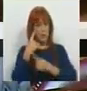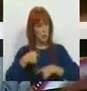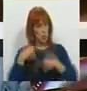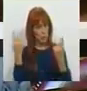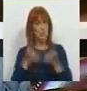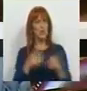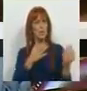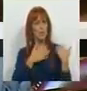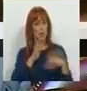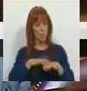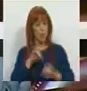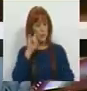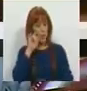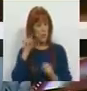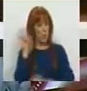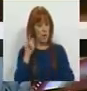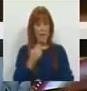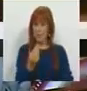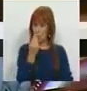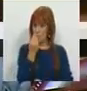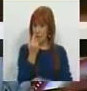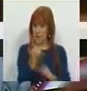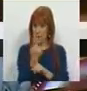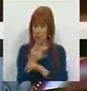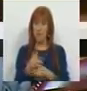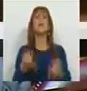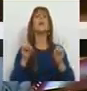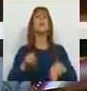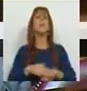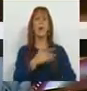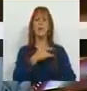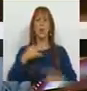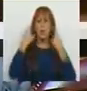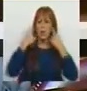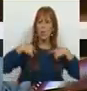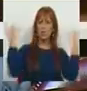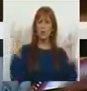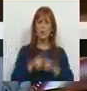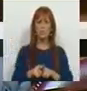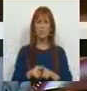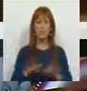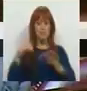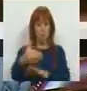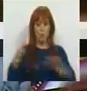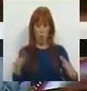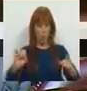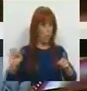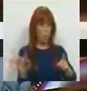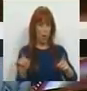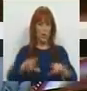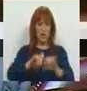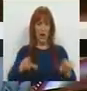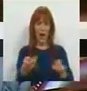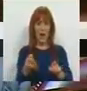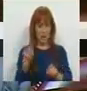públicos responsáveis pela segurança e qualidade alimentar e também pela saúde pública prontamente circunscreveram, a alheira